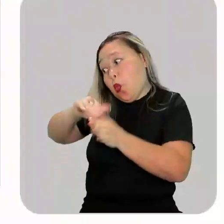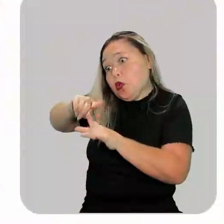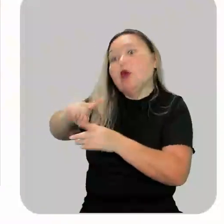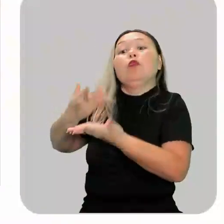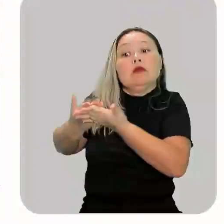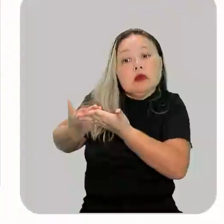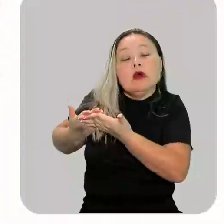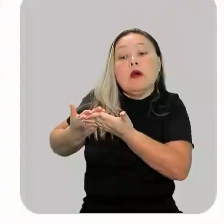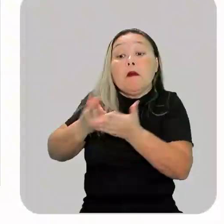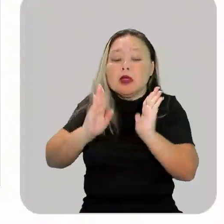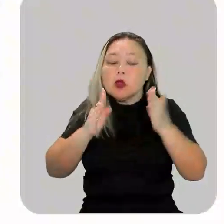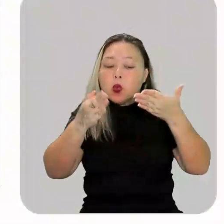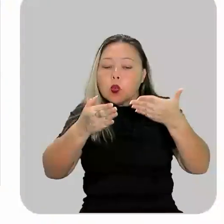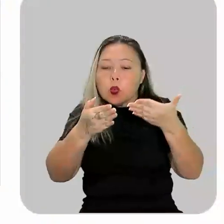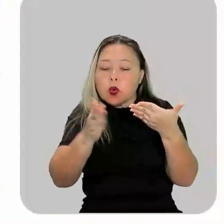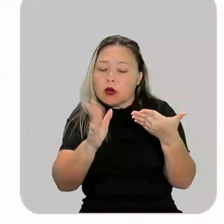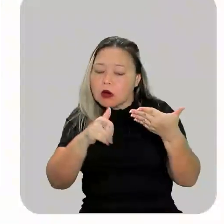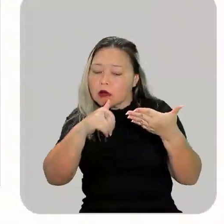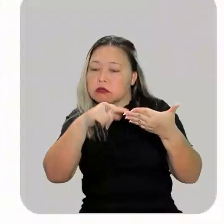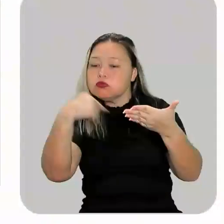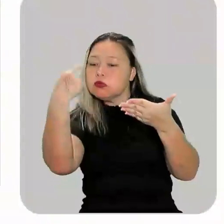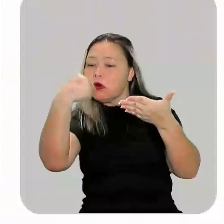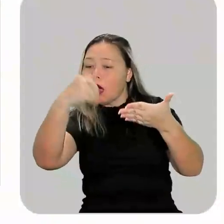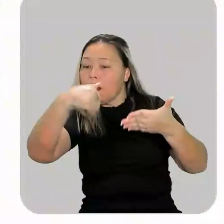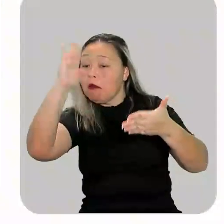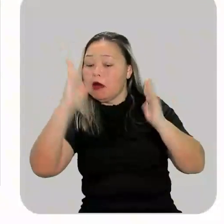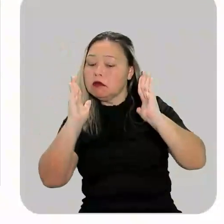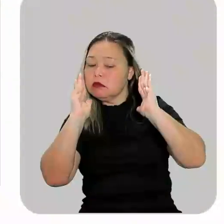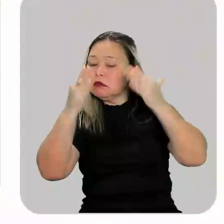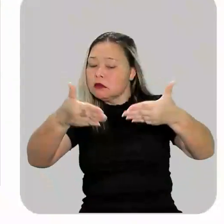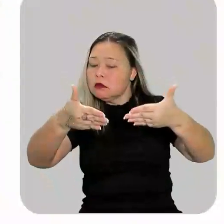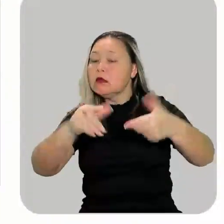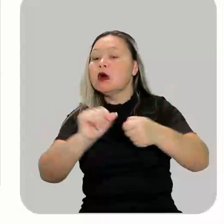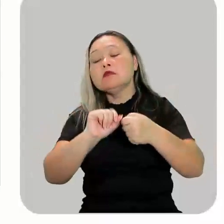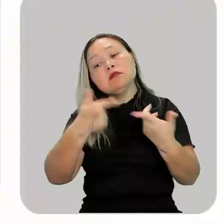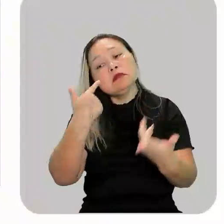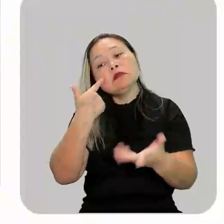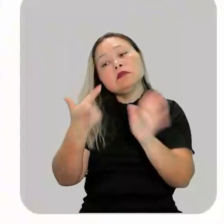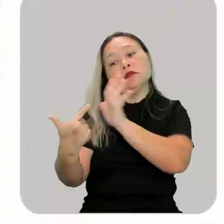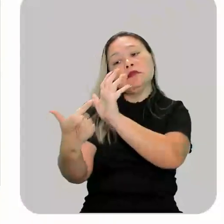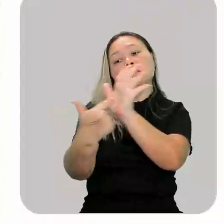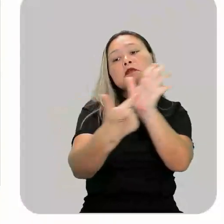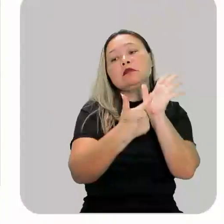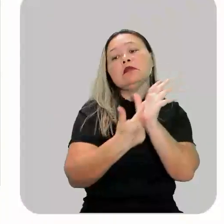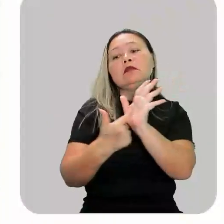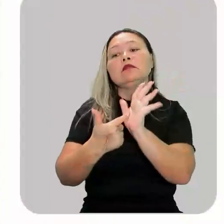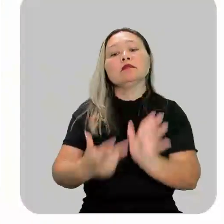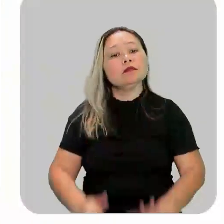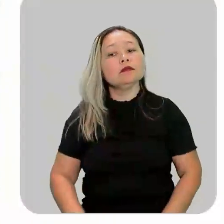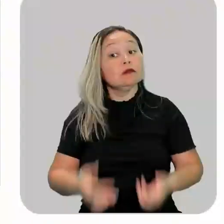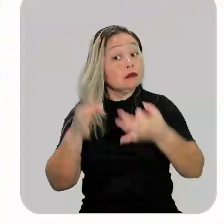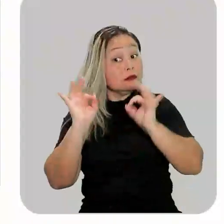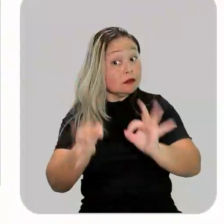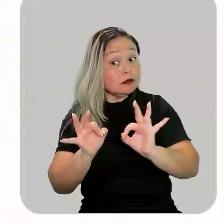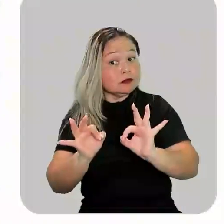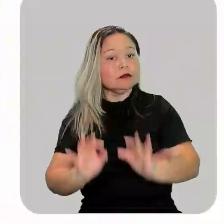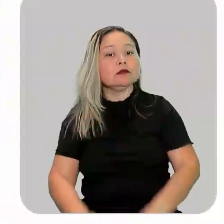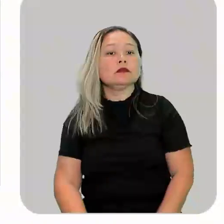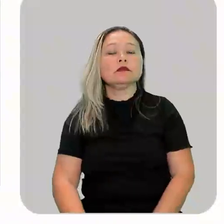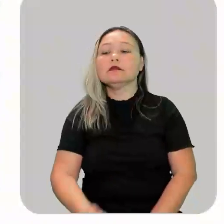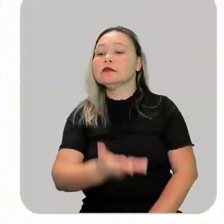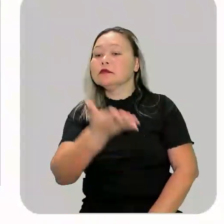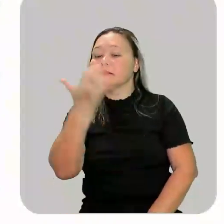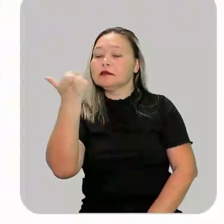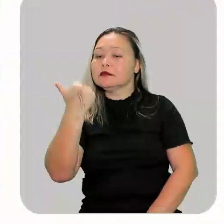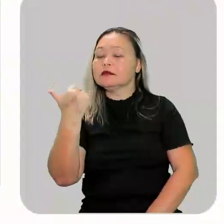mas aquele que você tem que dedicar uma maior atenção. É dentro disso que a gente está com esse gráfico aqui para mostrar para vocês, tá certo? Beleza. Então